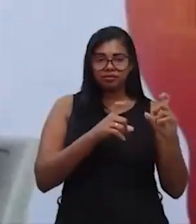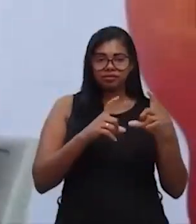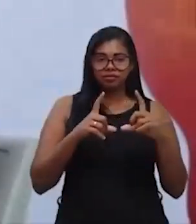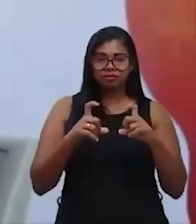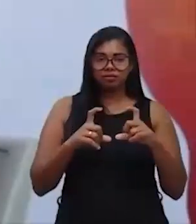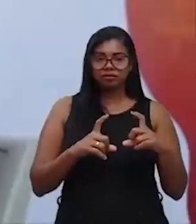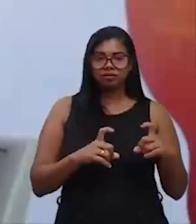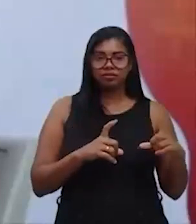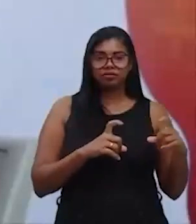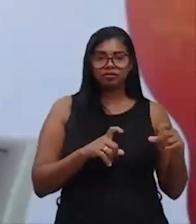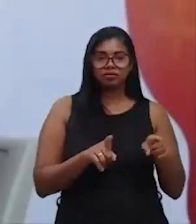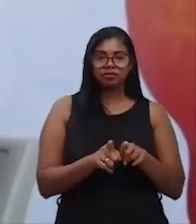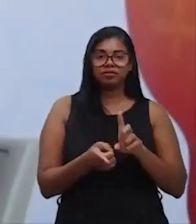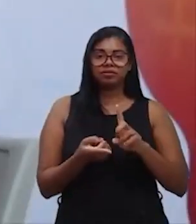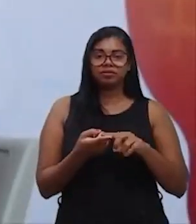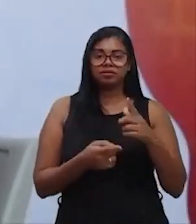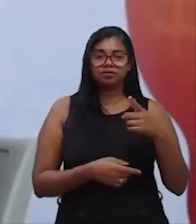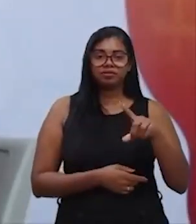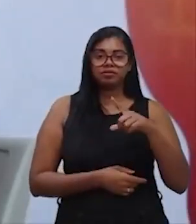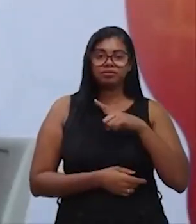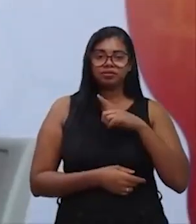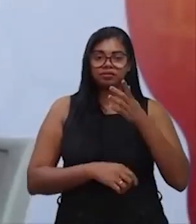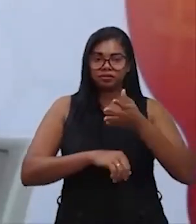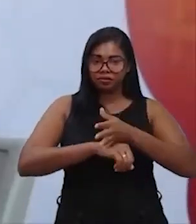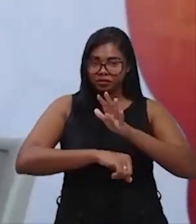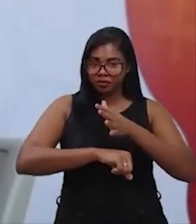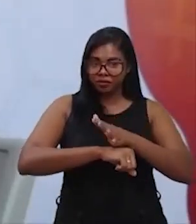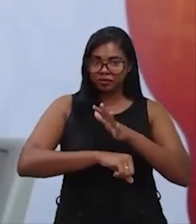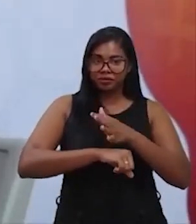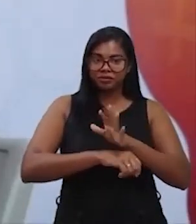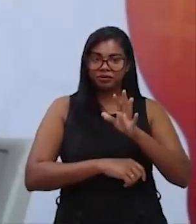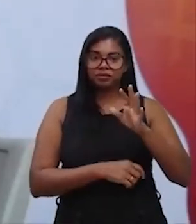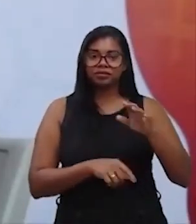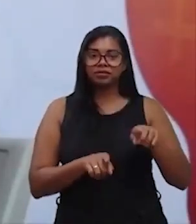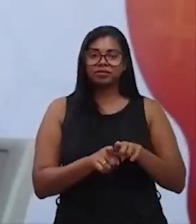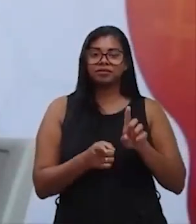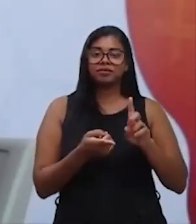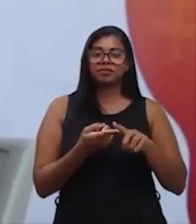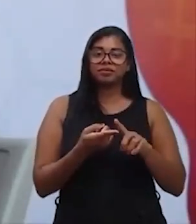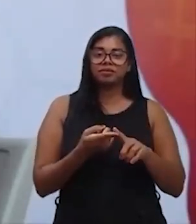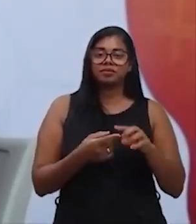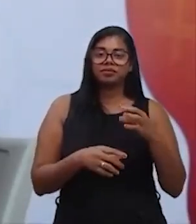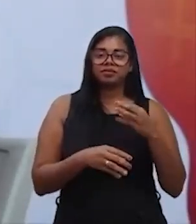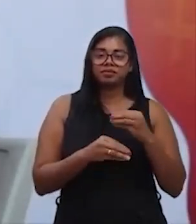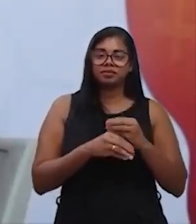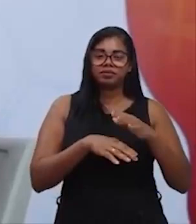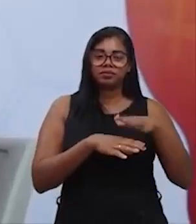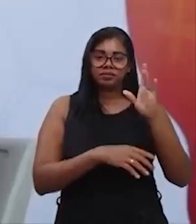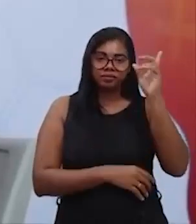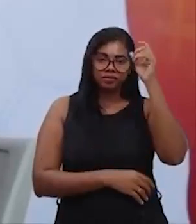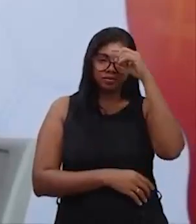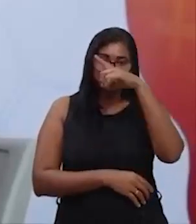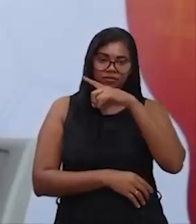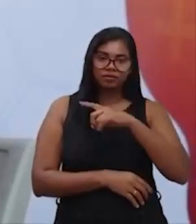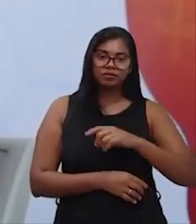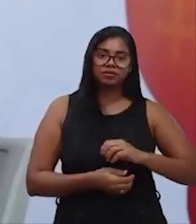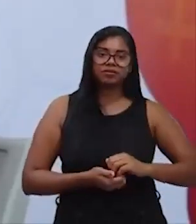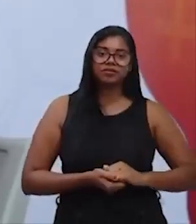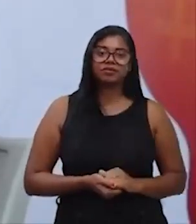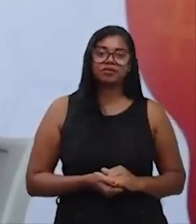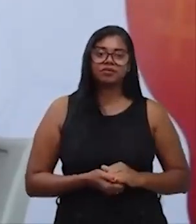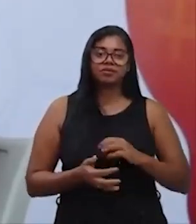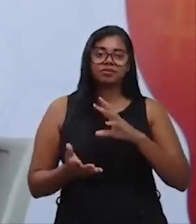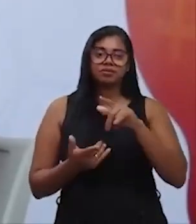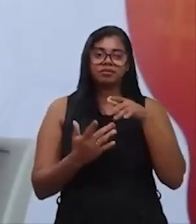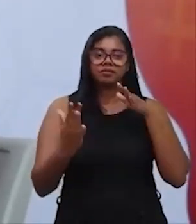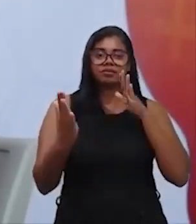fotografando. Se a gente não tem essa prática, eu acho que um exercício, né? É muito mais difícil e acho que todo mundo